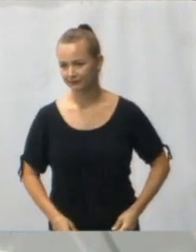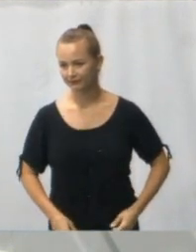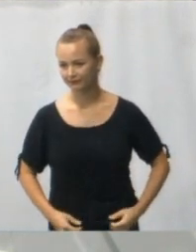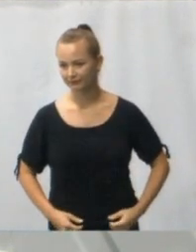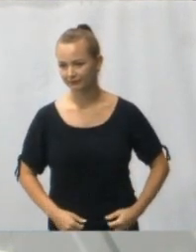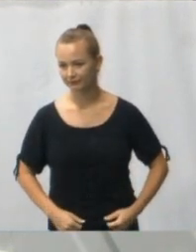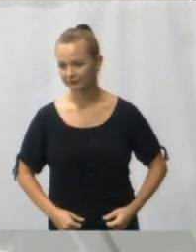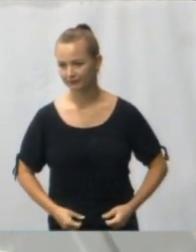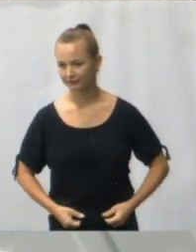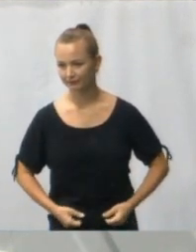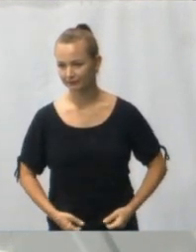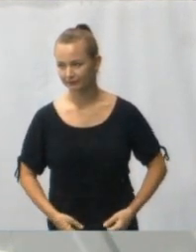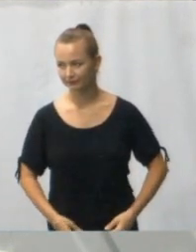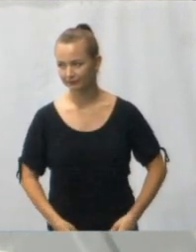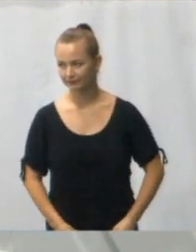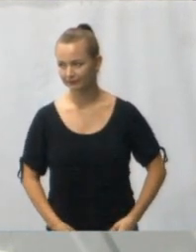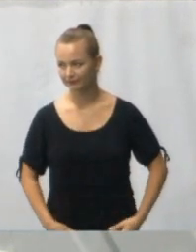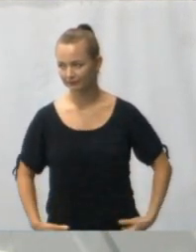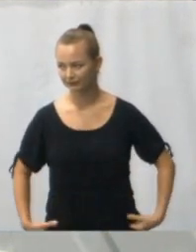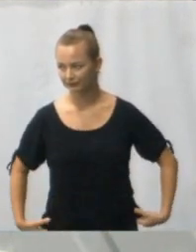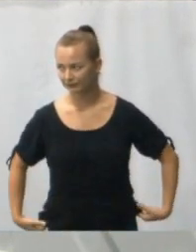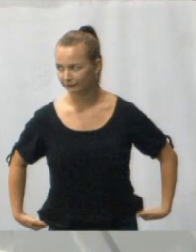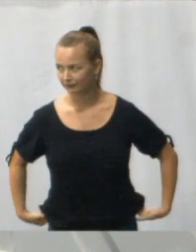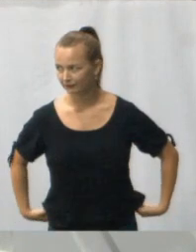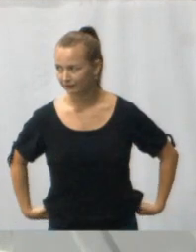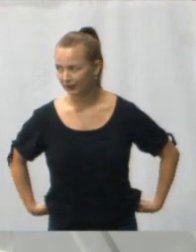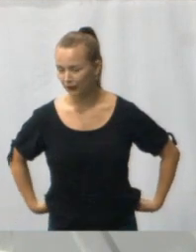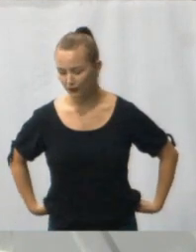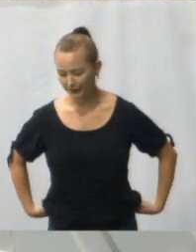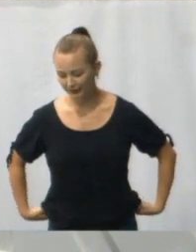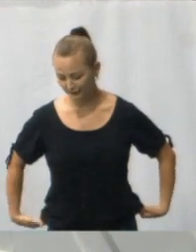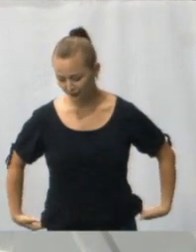Tá onde? Tá aqui, ó.